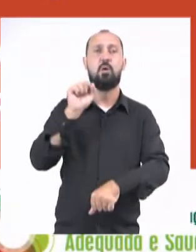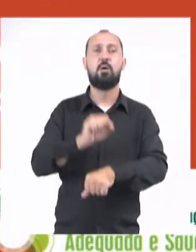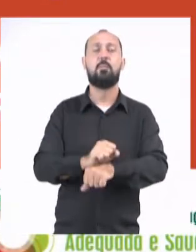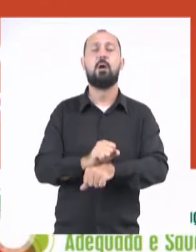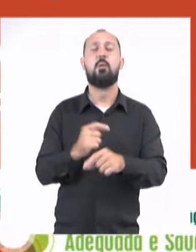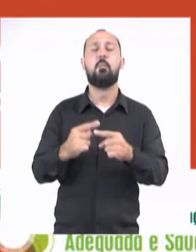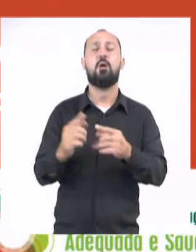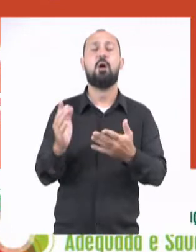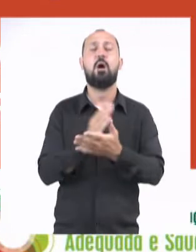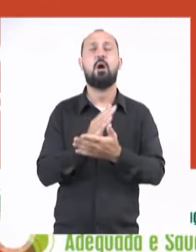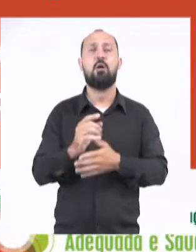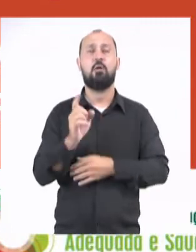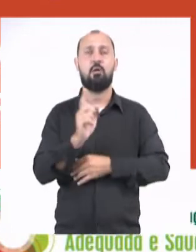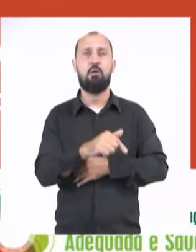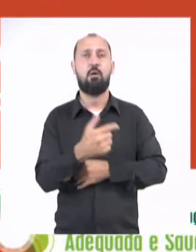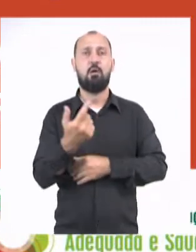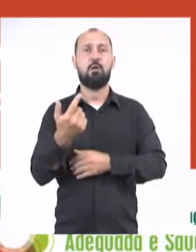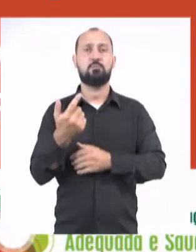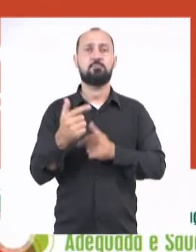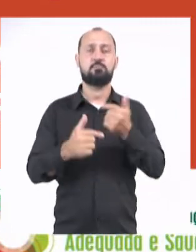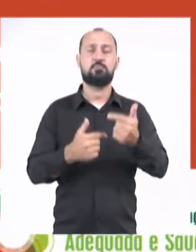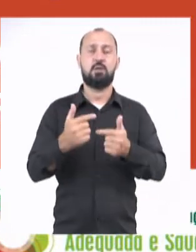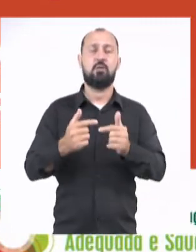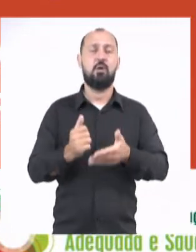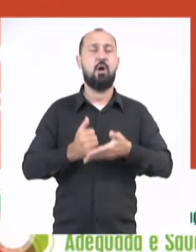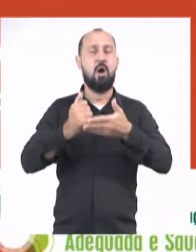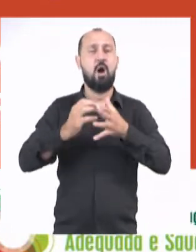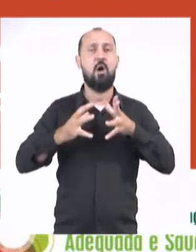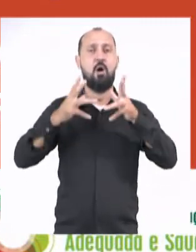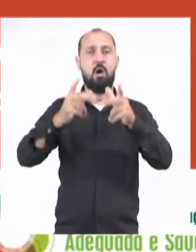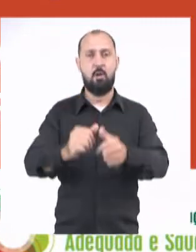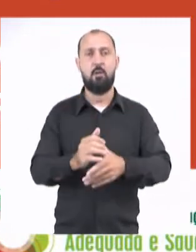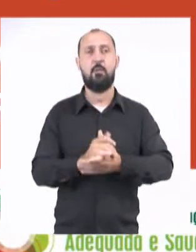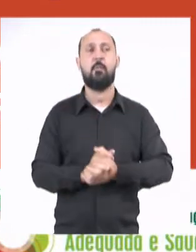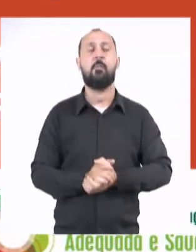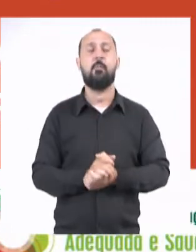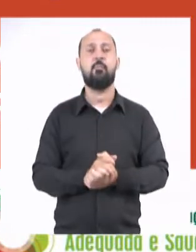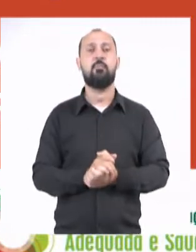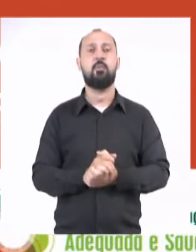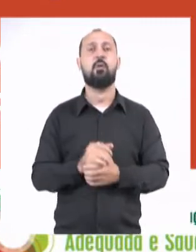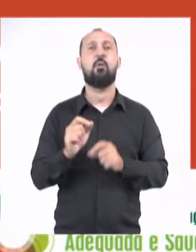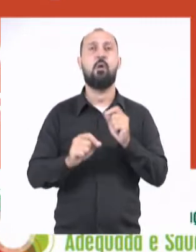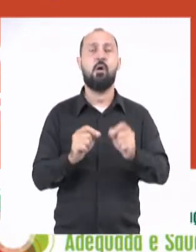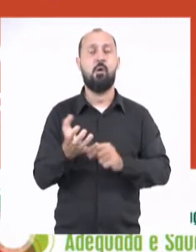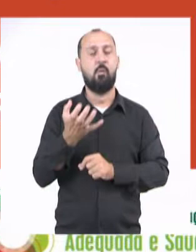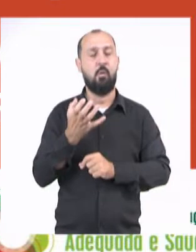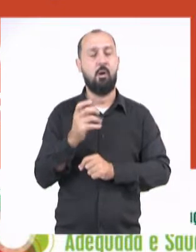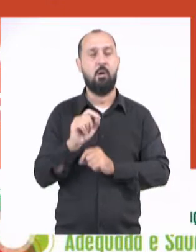uns, porque ela vai atender todo mundo, né? Então, o que que a gente quer